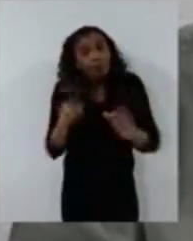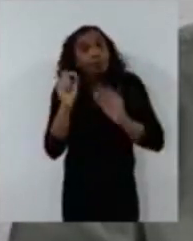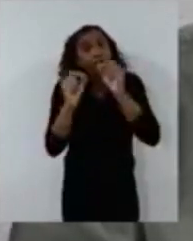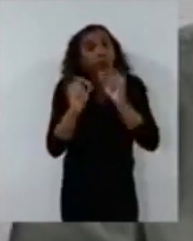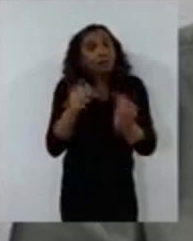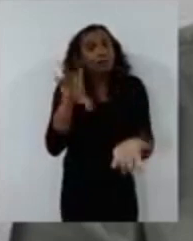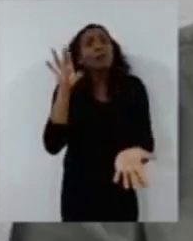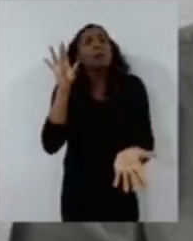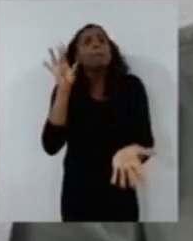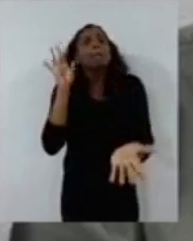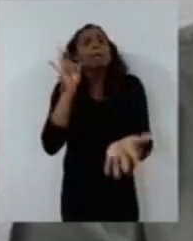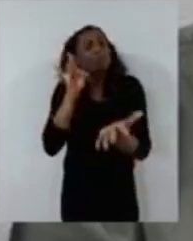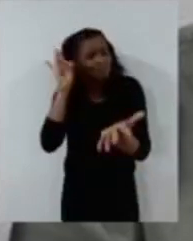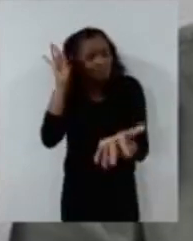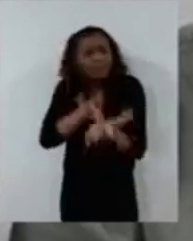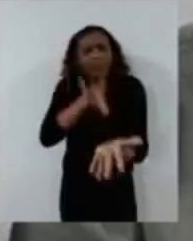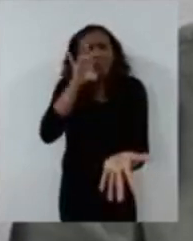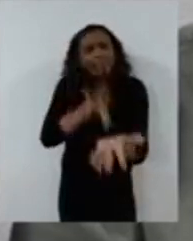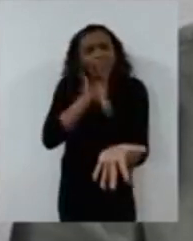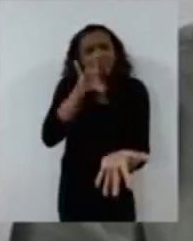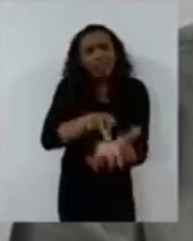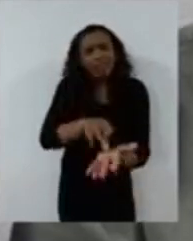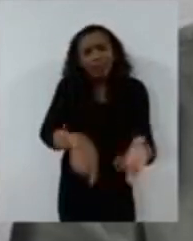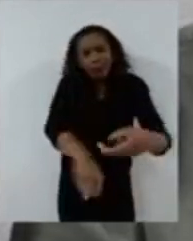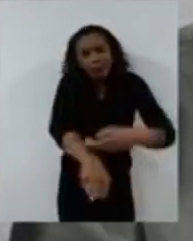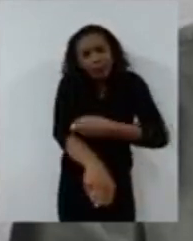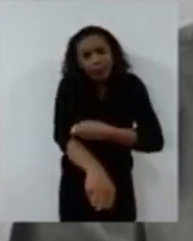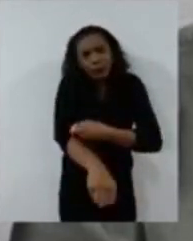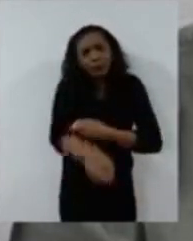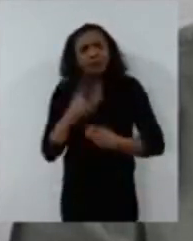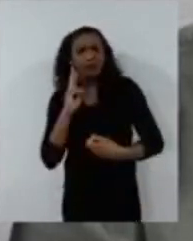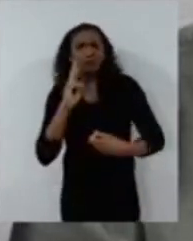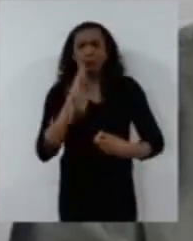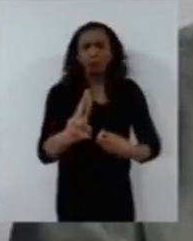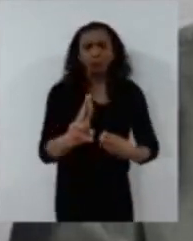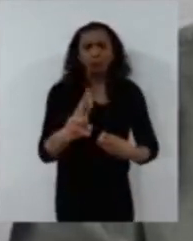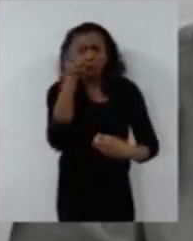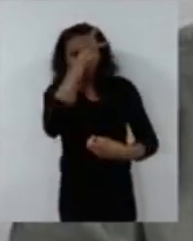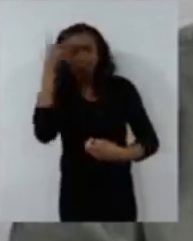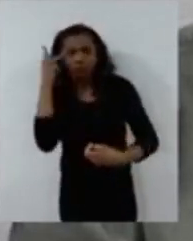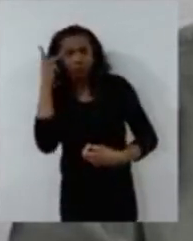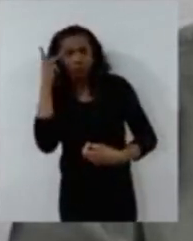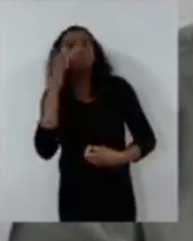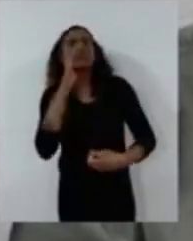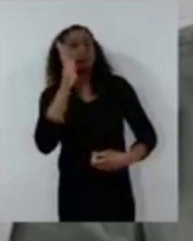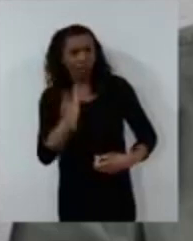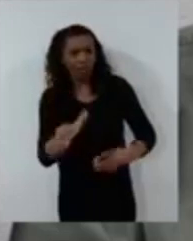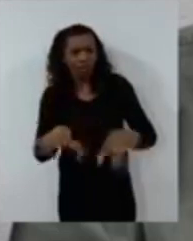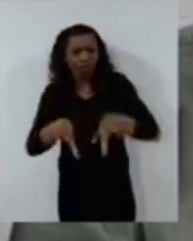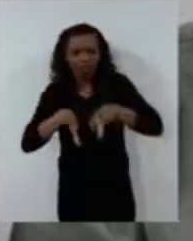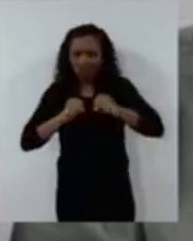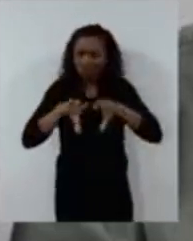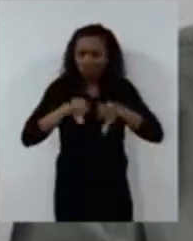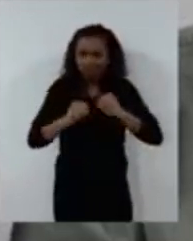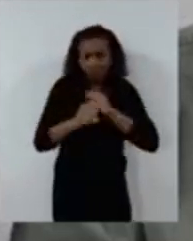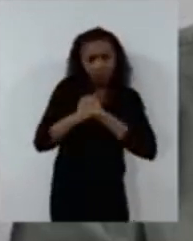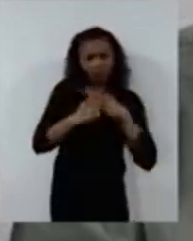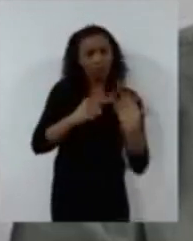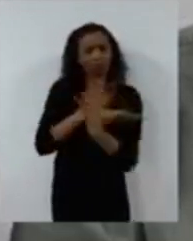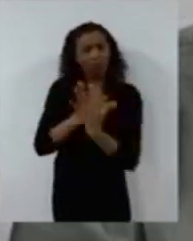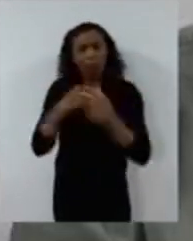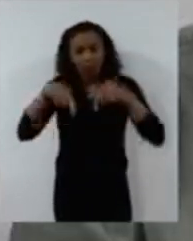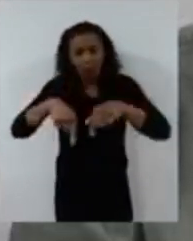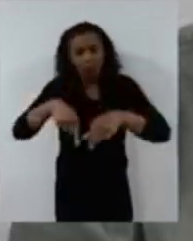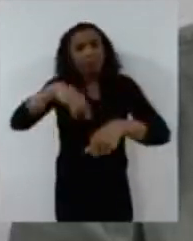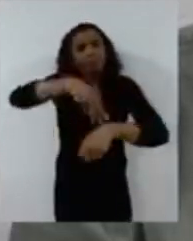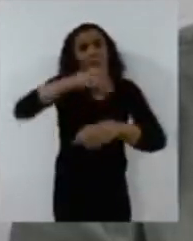um real diagnóstico da situação dos infectados no nosso município.